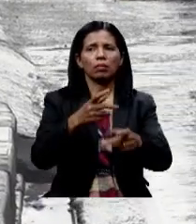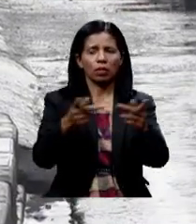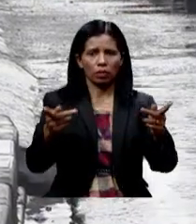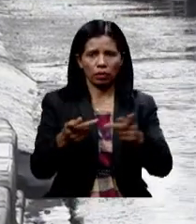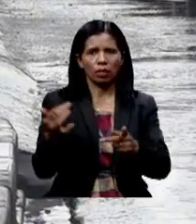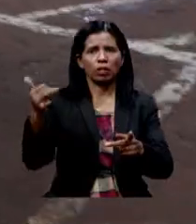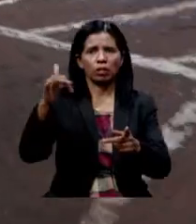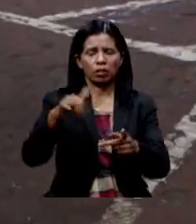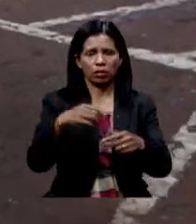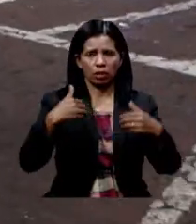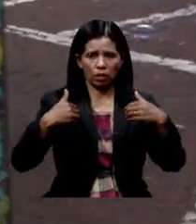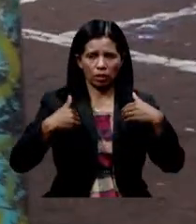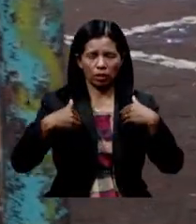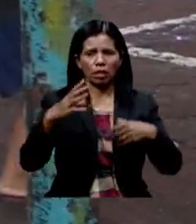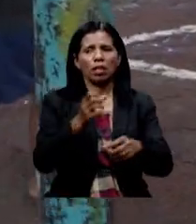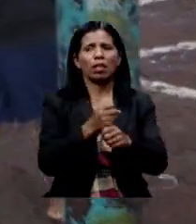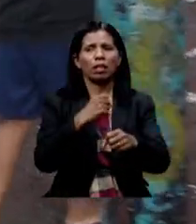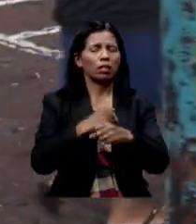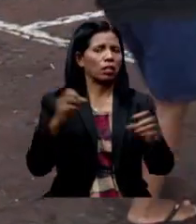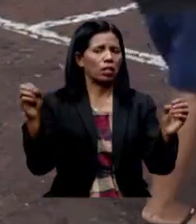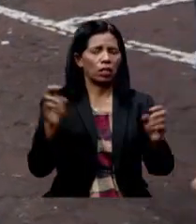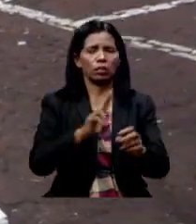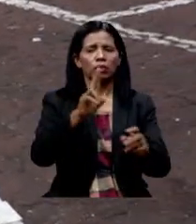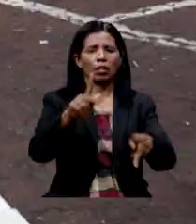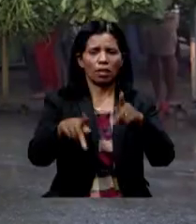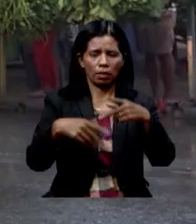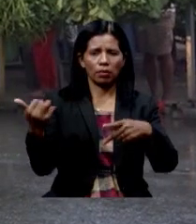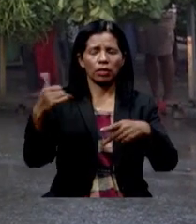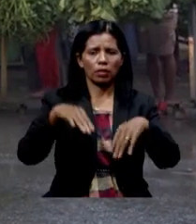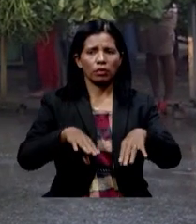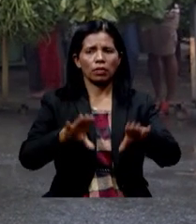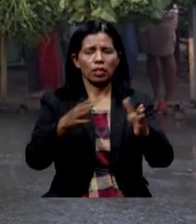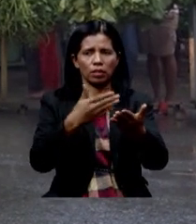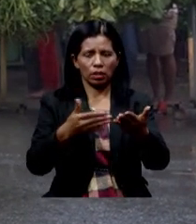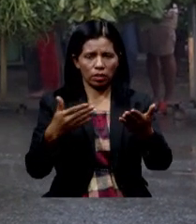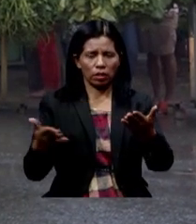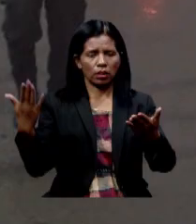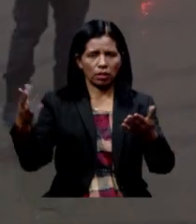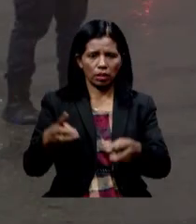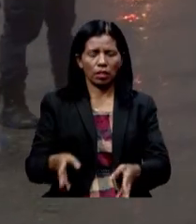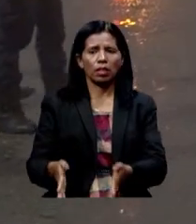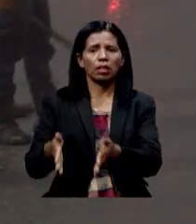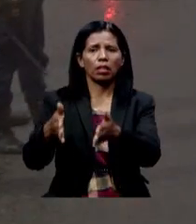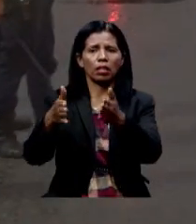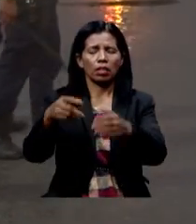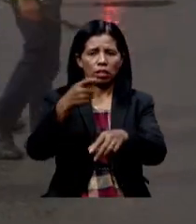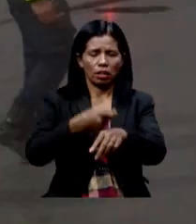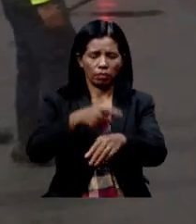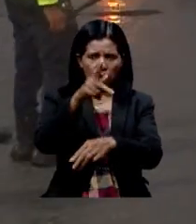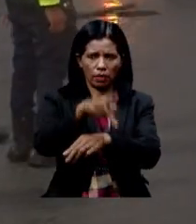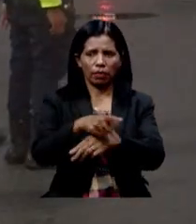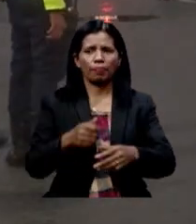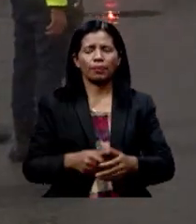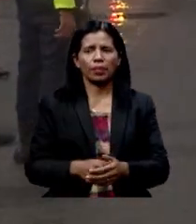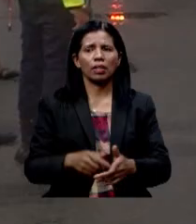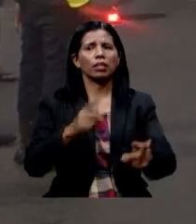nebe sempre moço engrafamento, não se autoriza ba negociante sira nebe fansa san e a trotuar leten e a tempo calan. Trânsito e